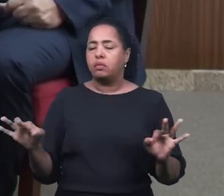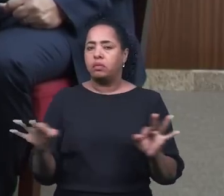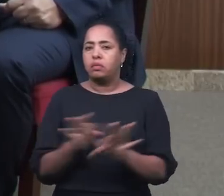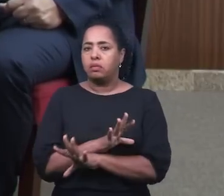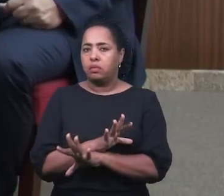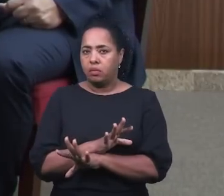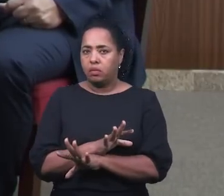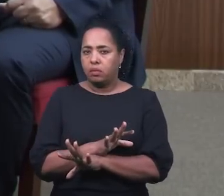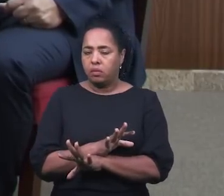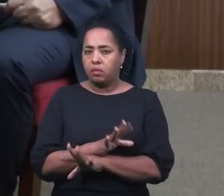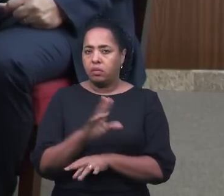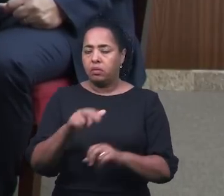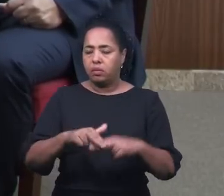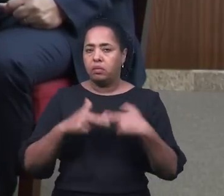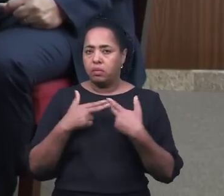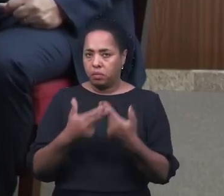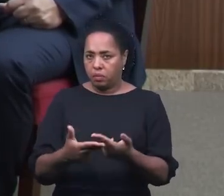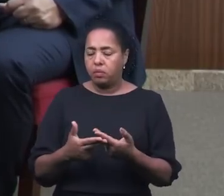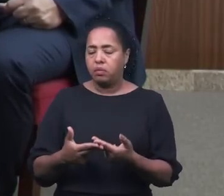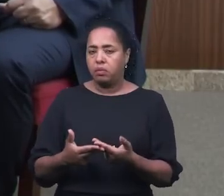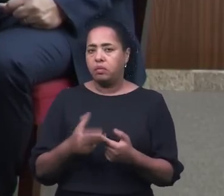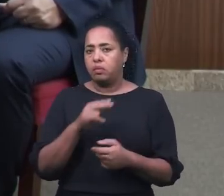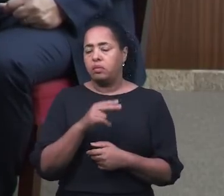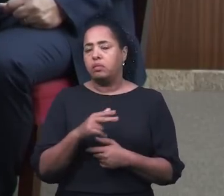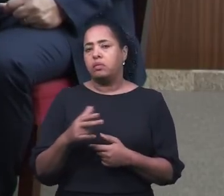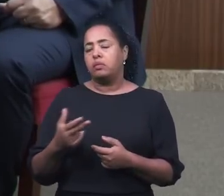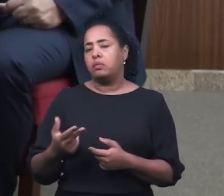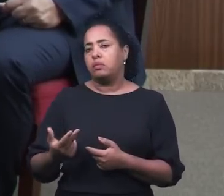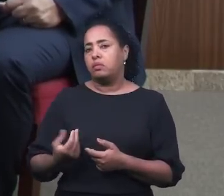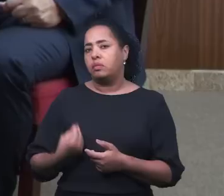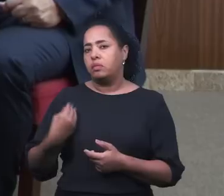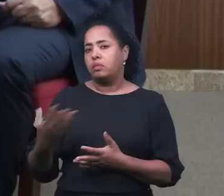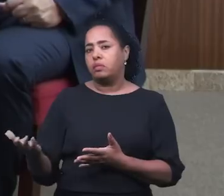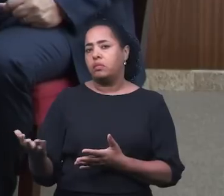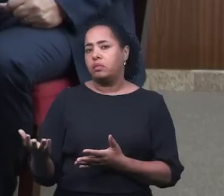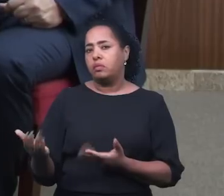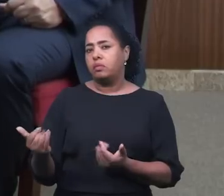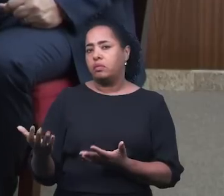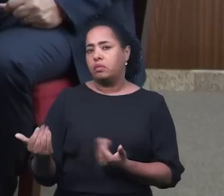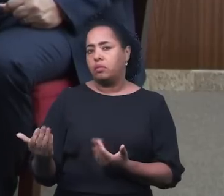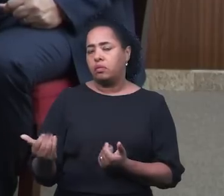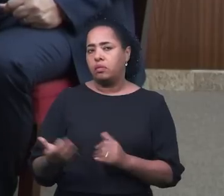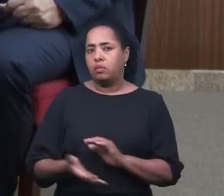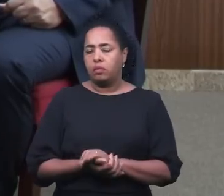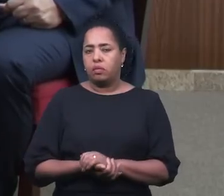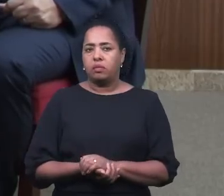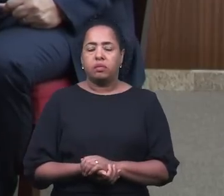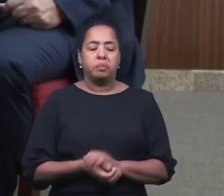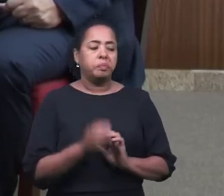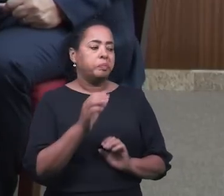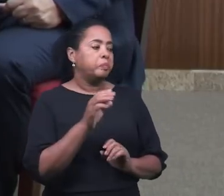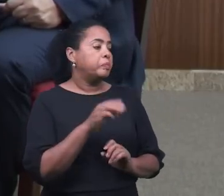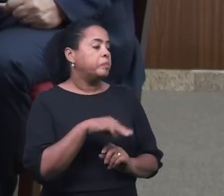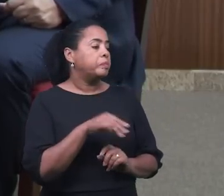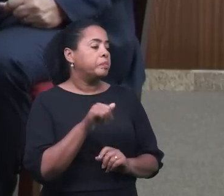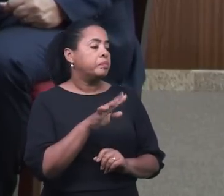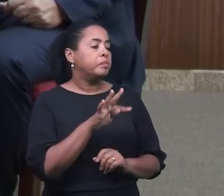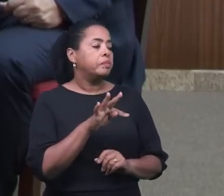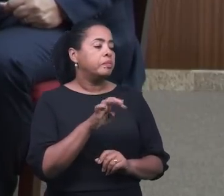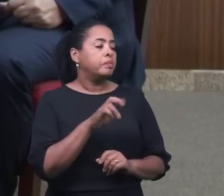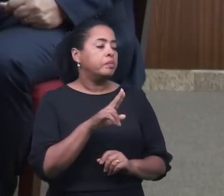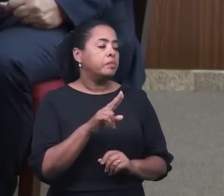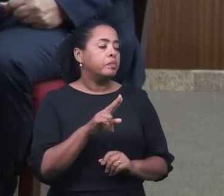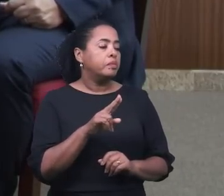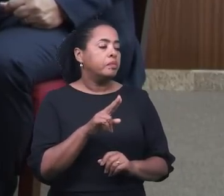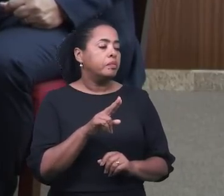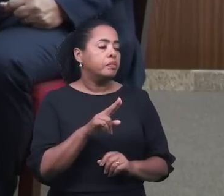sendo realizado através da vida de cada jovem desta obra. Mateus, e você? Algum comentário? Pastor, as respostas